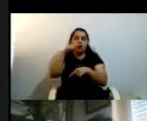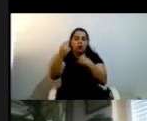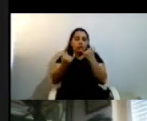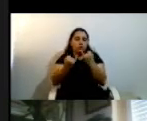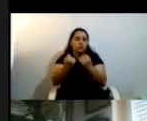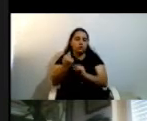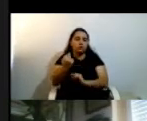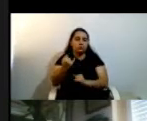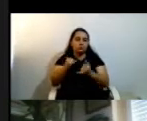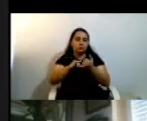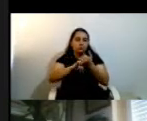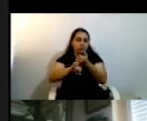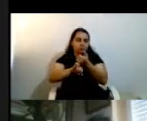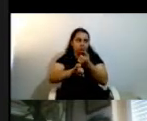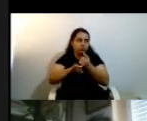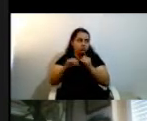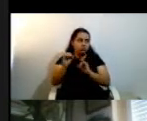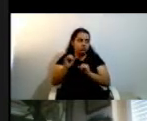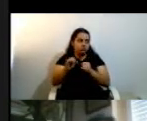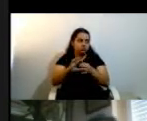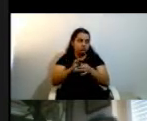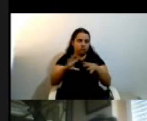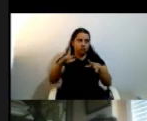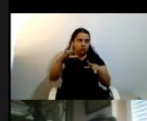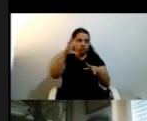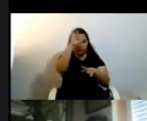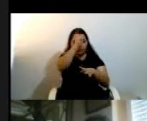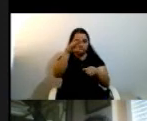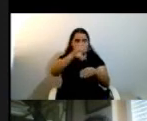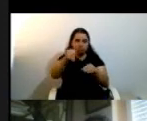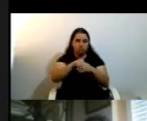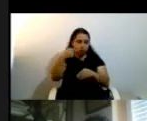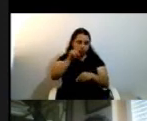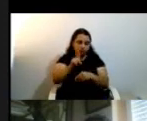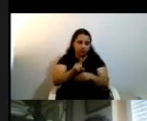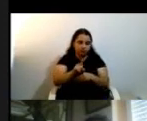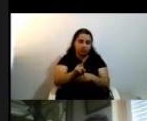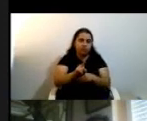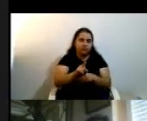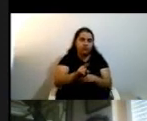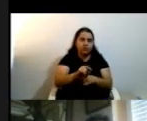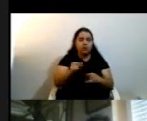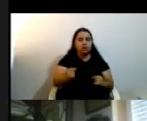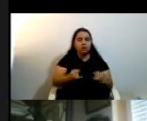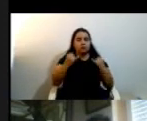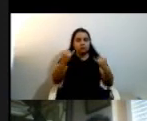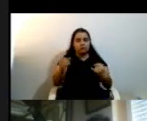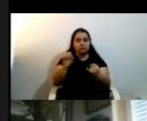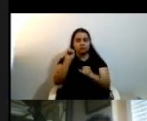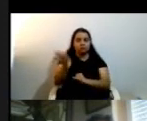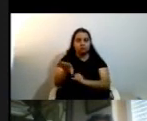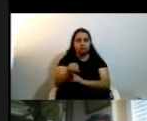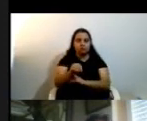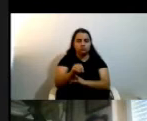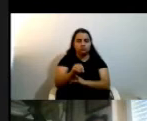a caracterização mais específica da amostra do inquérito, continuando para o próximo slide, Joana.